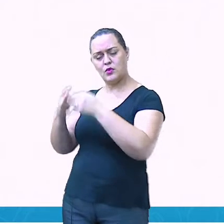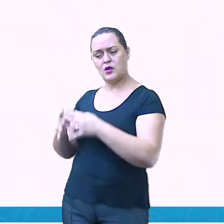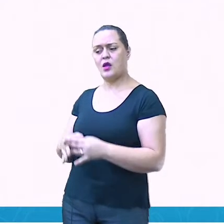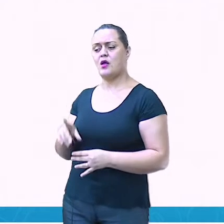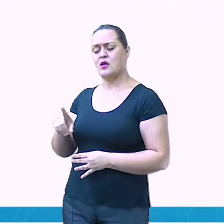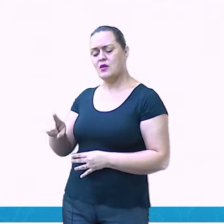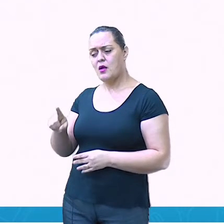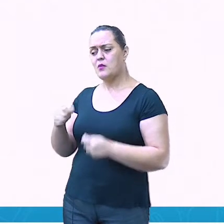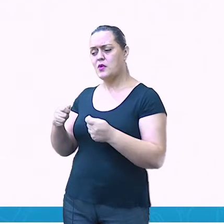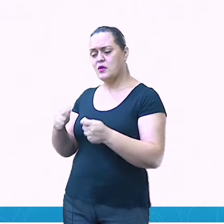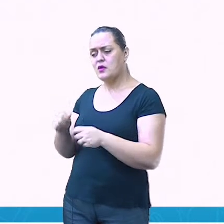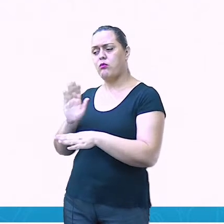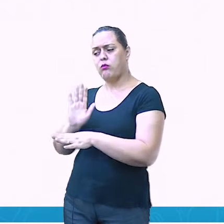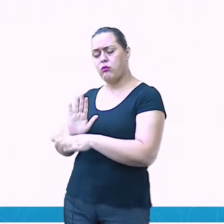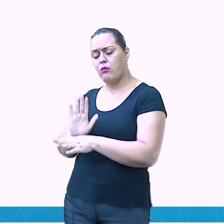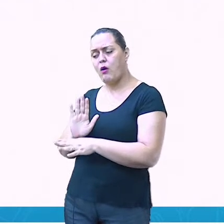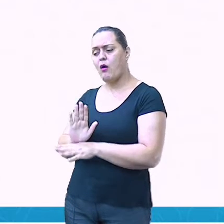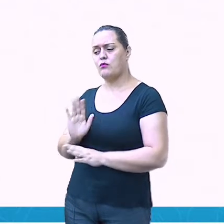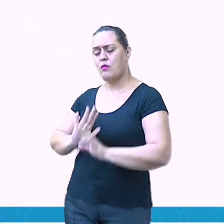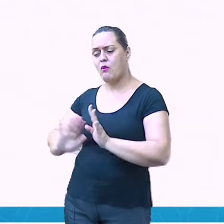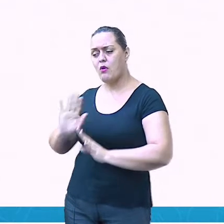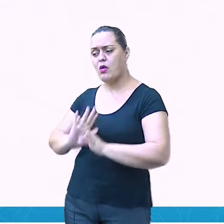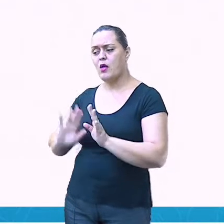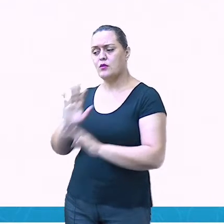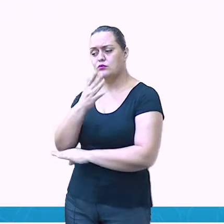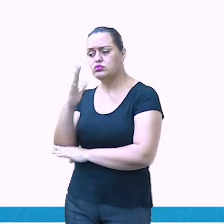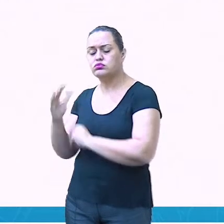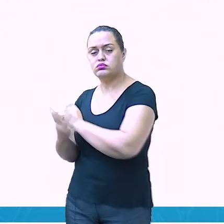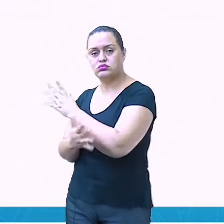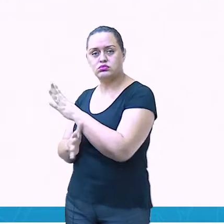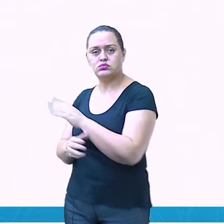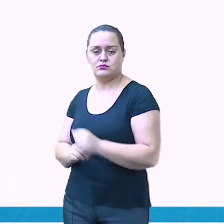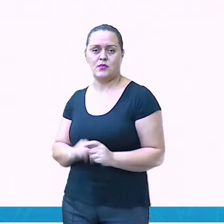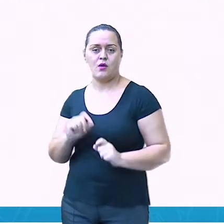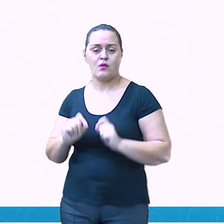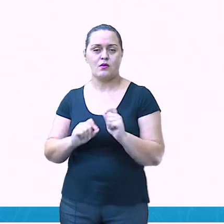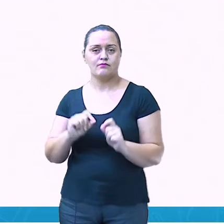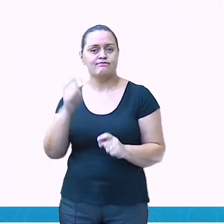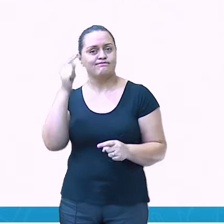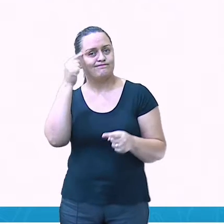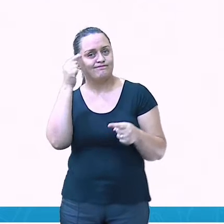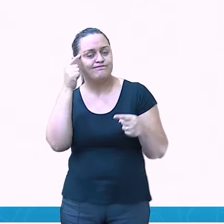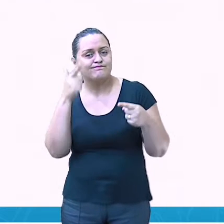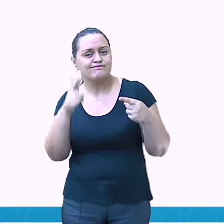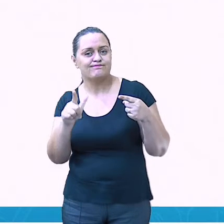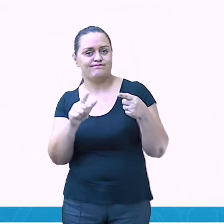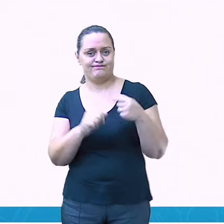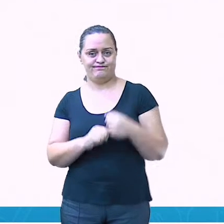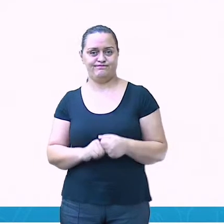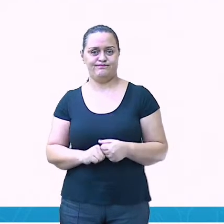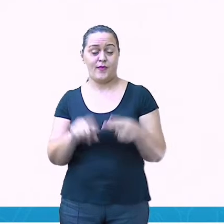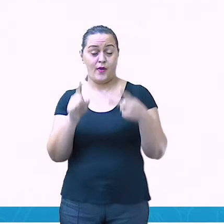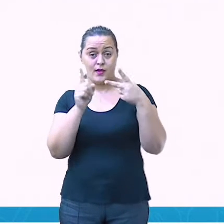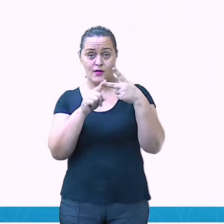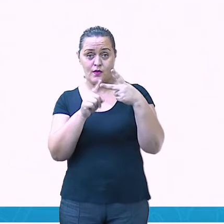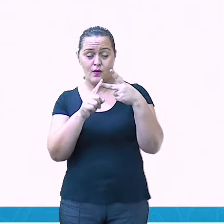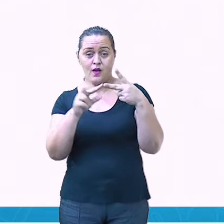de cuidado com o meio onde eu estou inserido. Então isso tudo é repensar. Eu posso